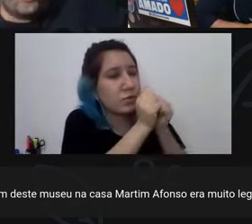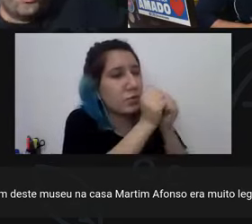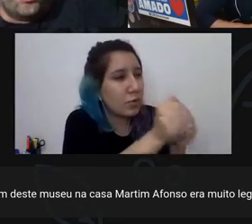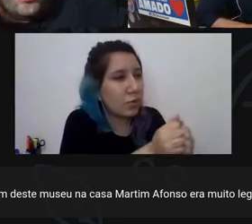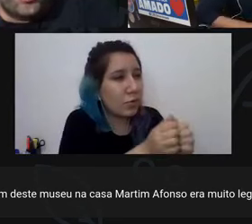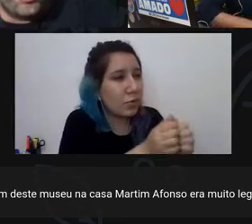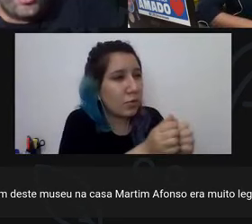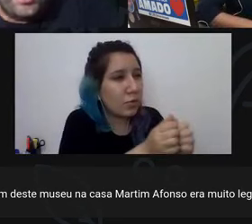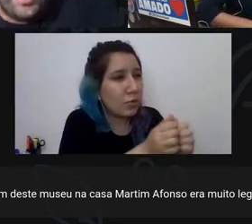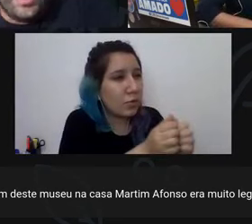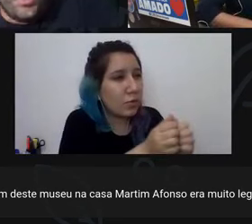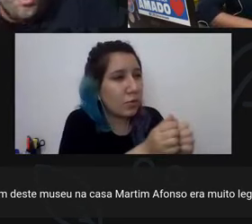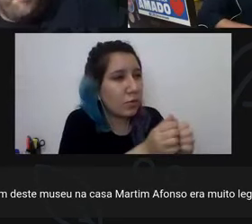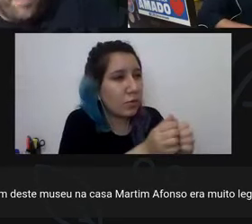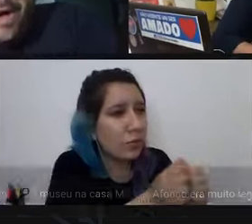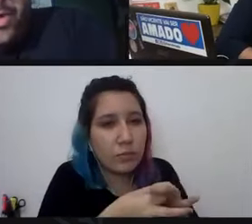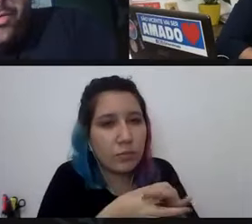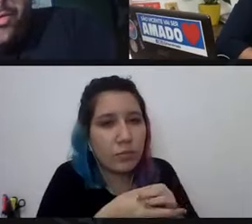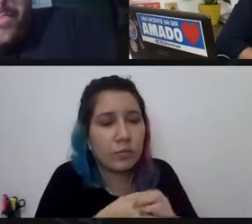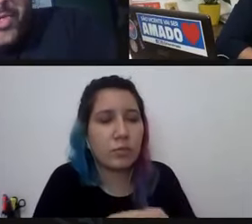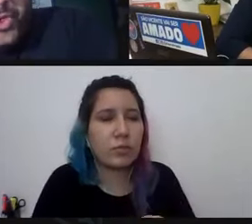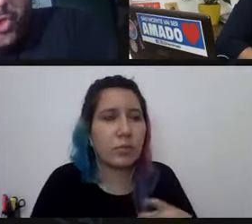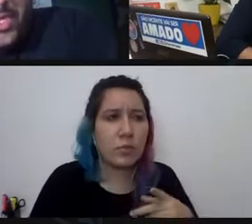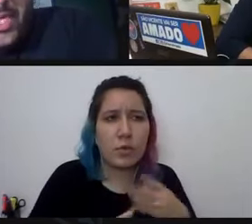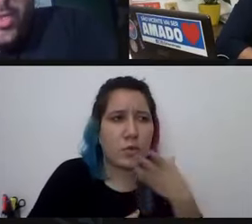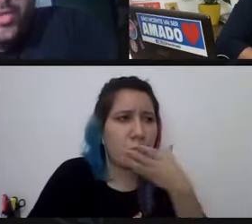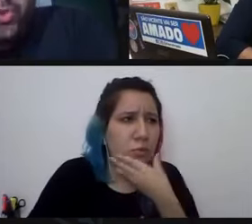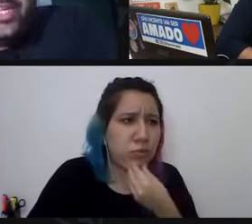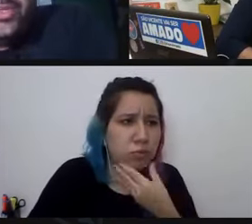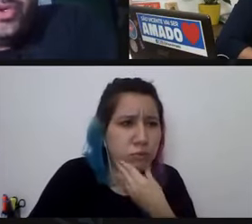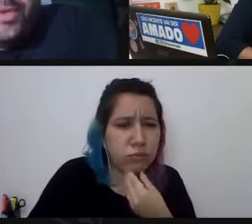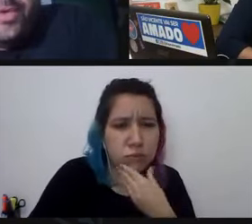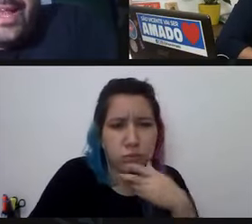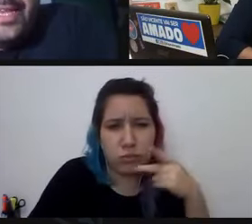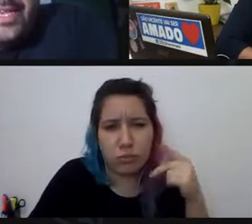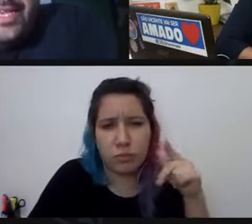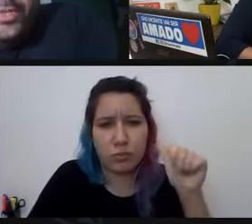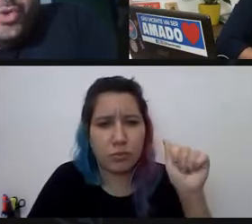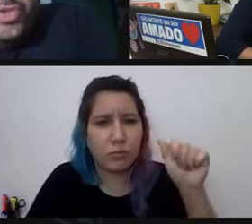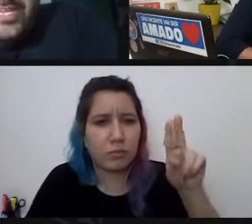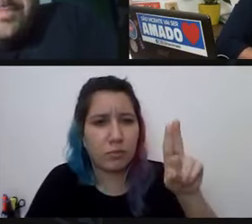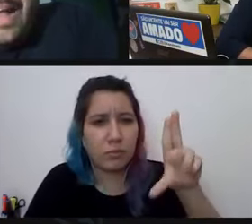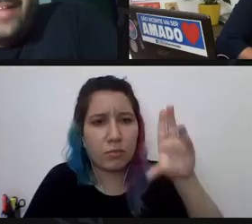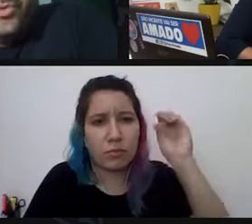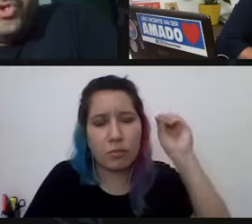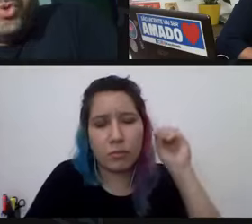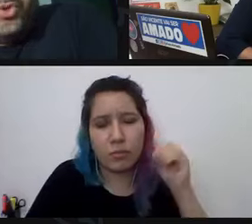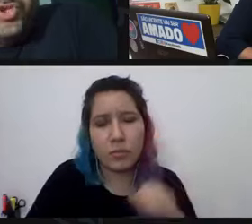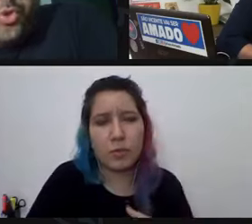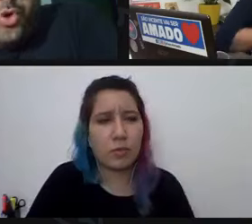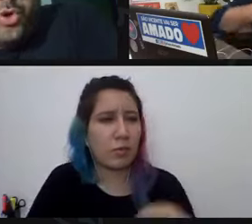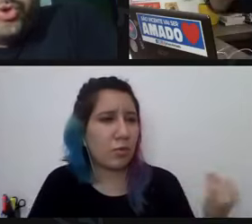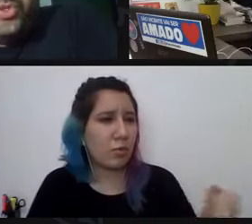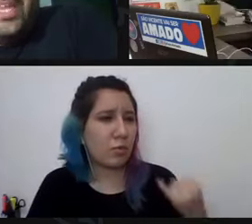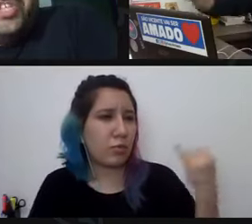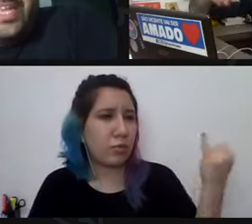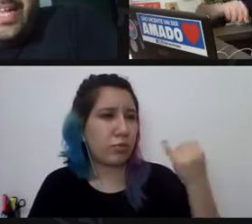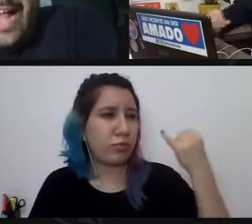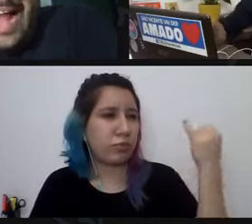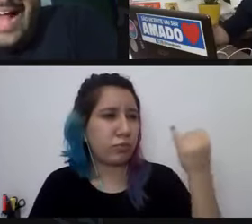rodando soltos isso aí, né? O Paulo é uma pessoa que quantos anos é um cara entusiasmado,